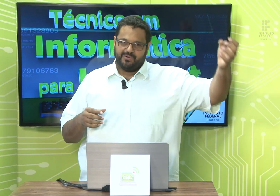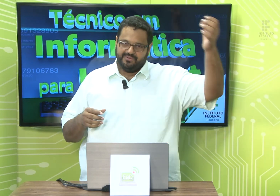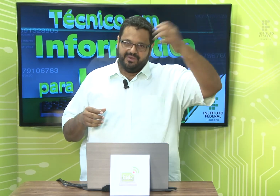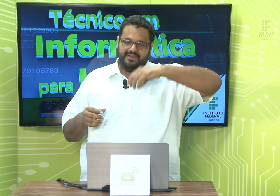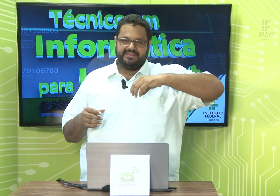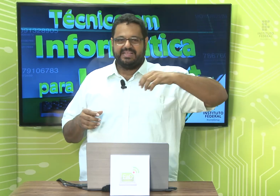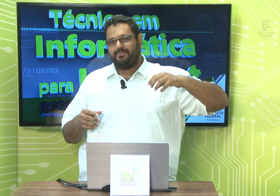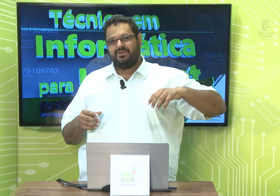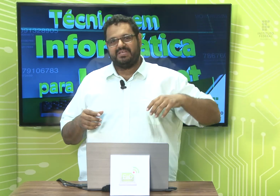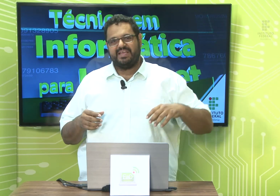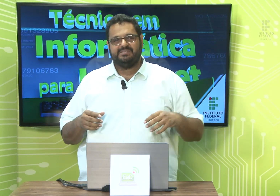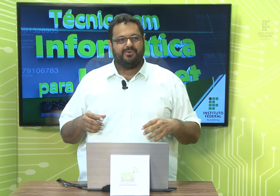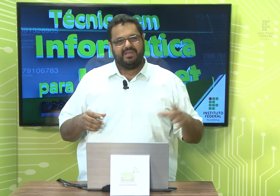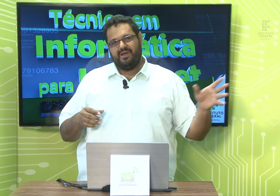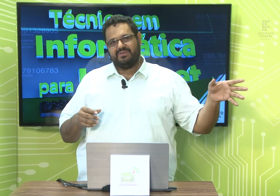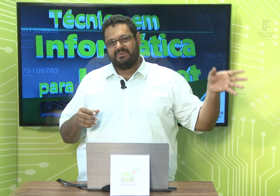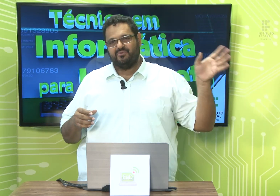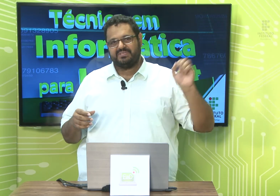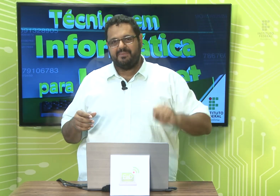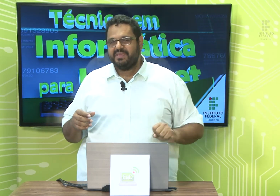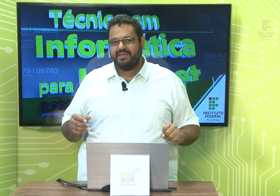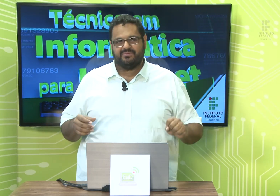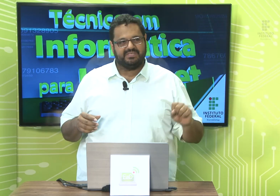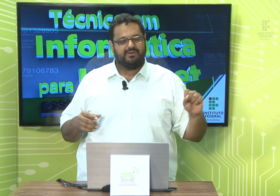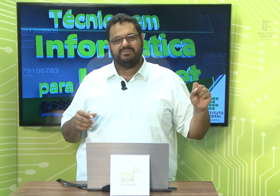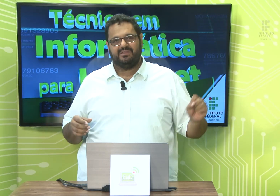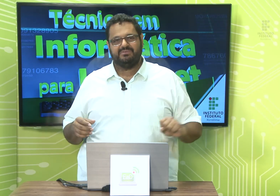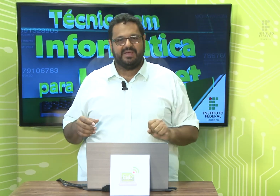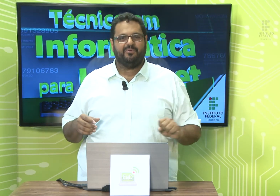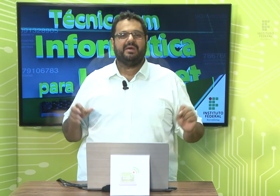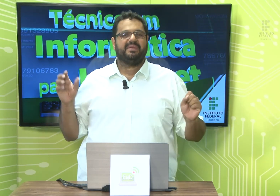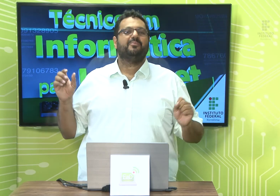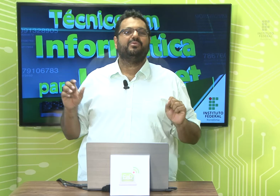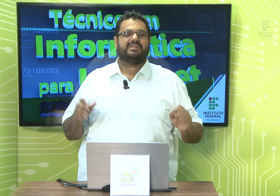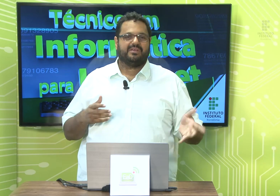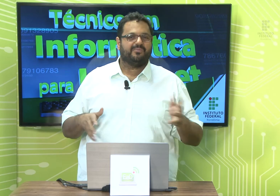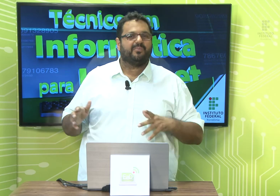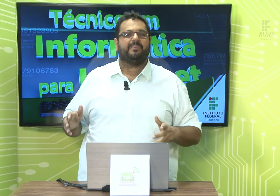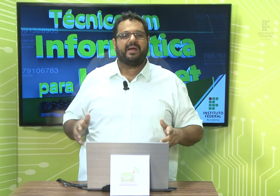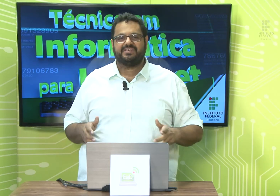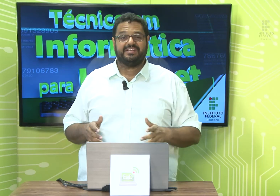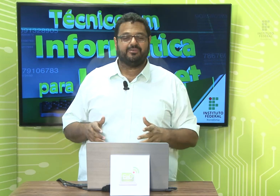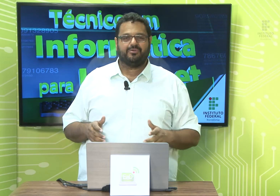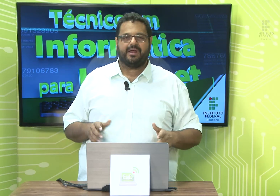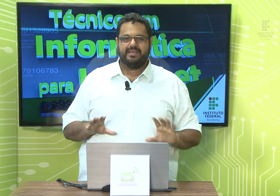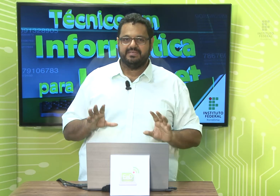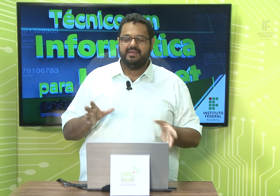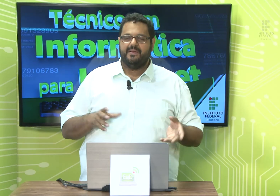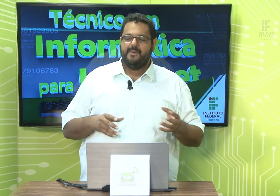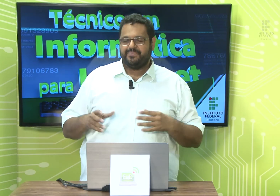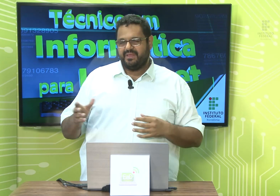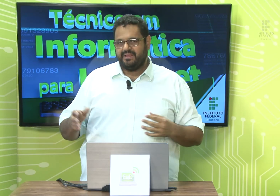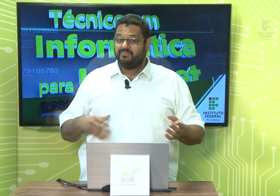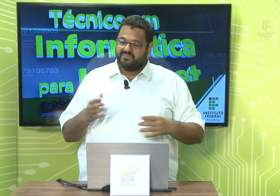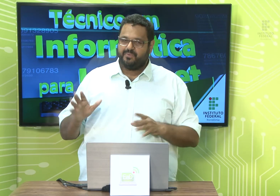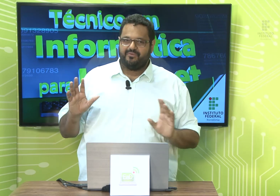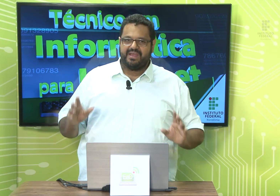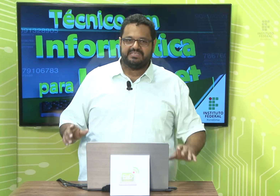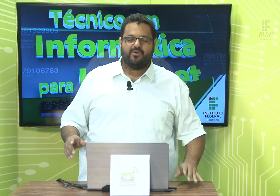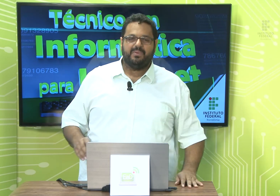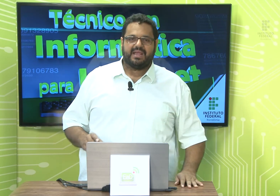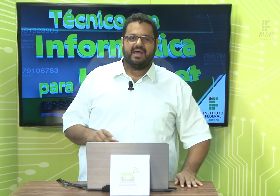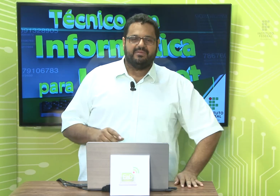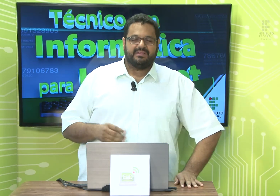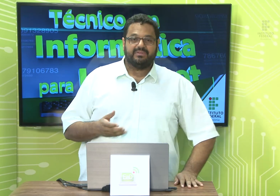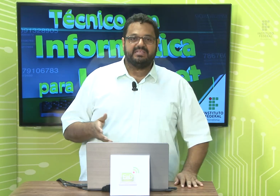o pessoal tenta processar eles porque não, essa música é minha, você está usando um sample da minha música, então paga direitos autorais. Provar